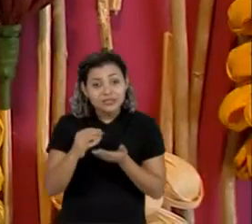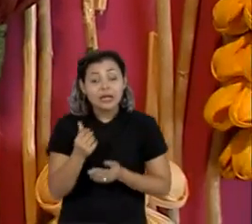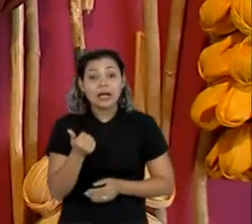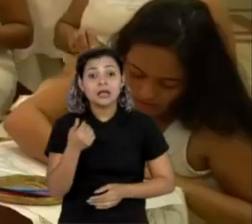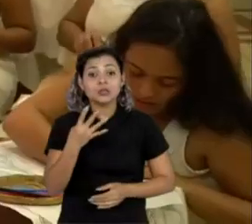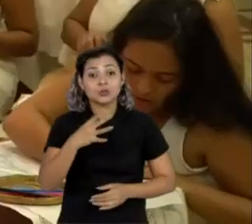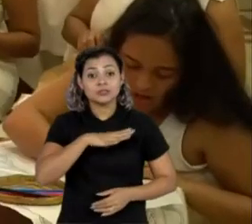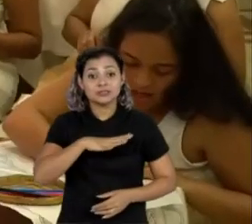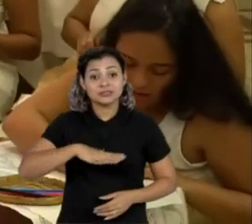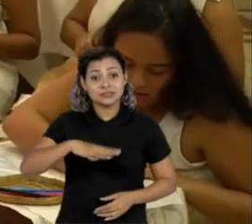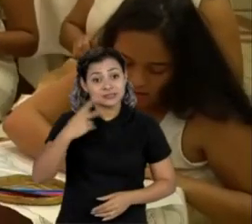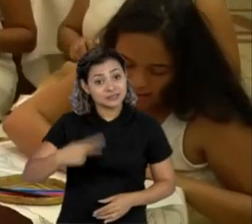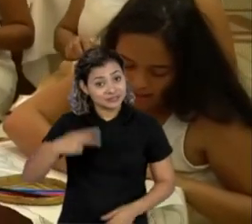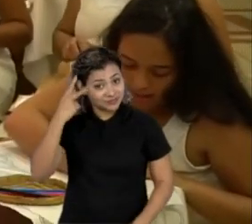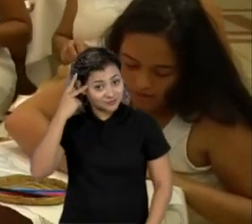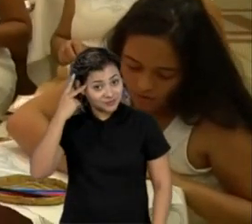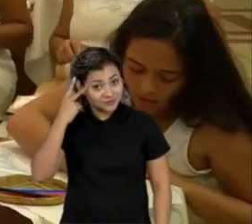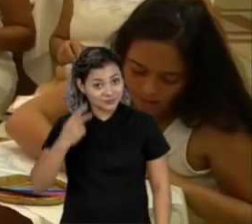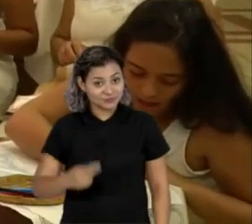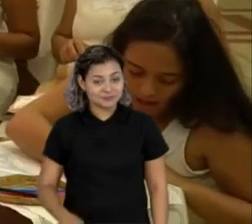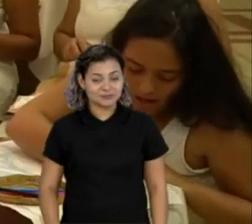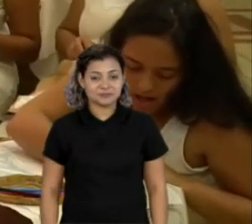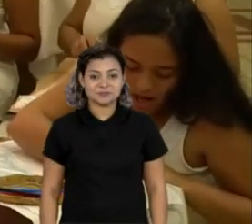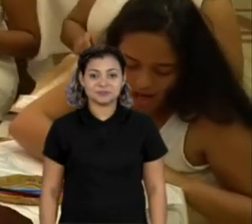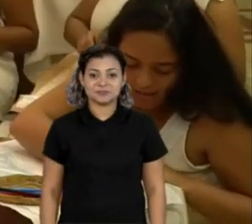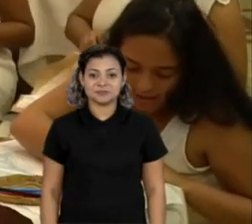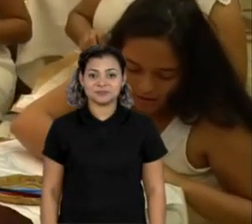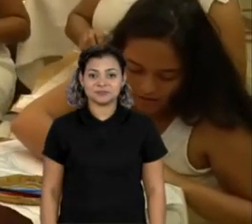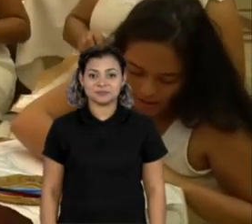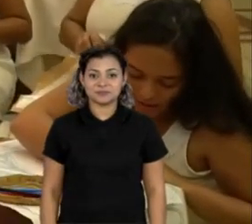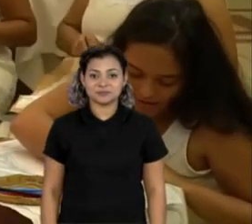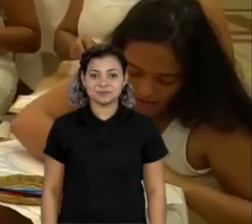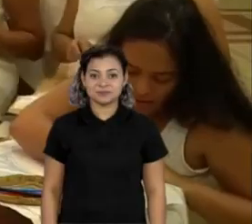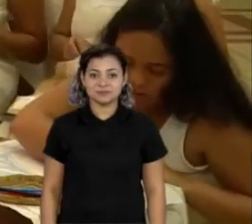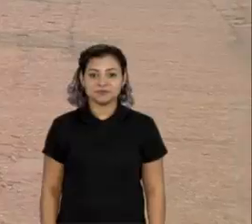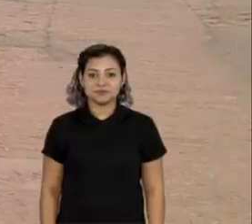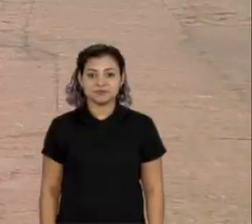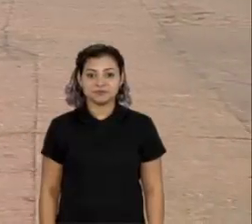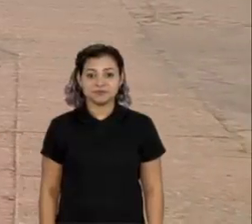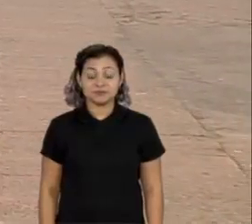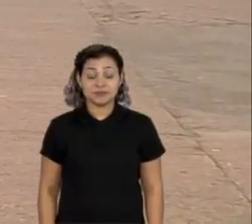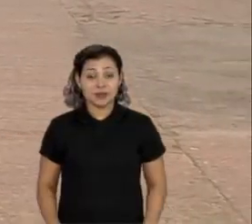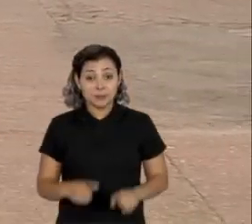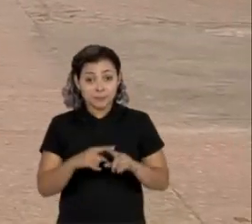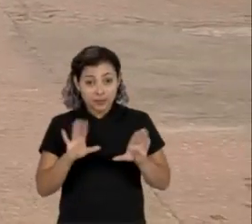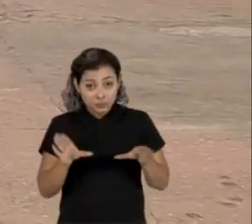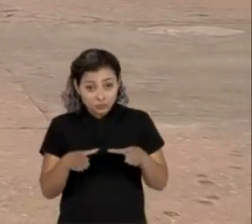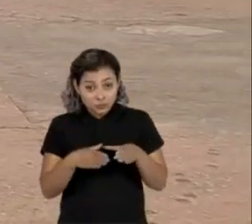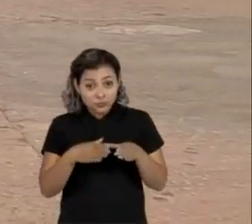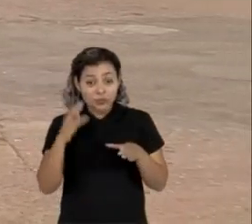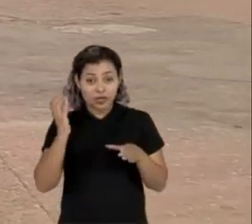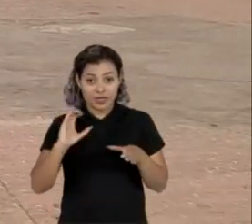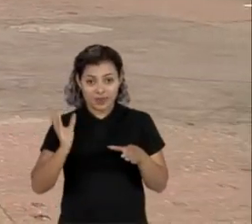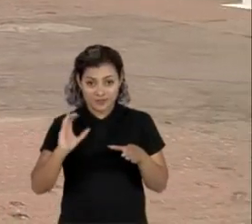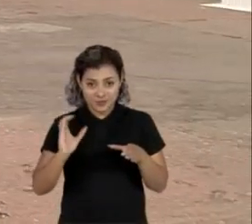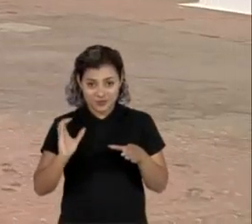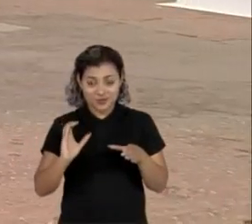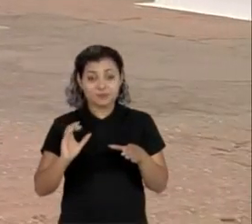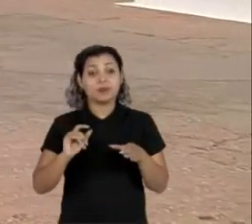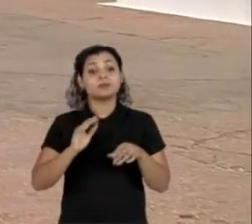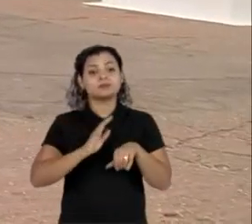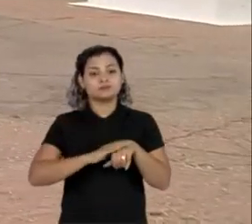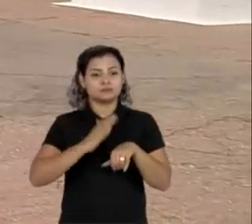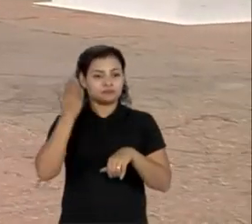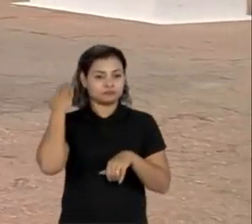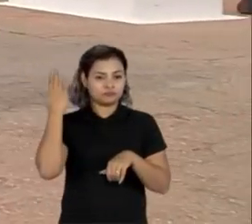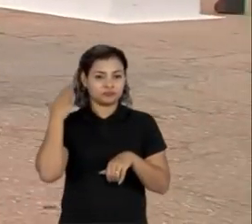cidades paulistas. Eu também quero amar. Na aldeia de Carapicuíba, onde os jesuítas